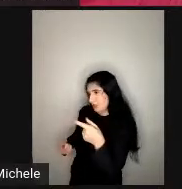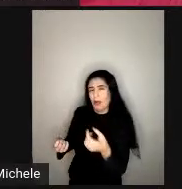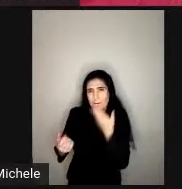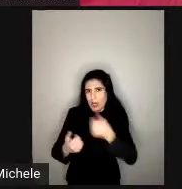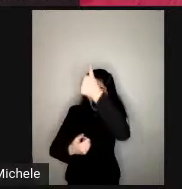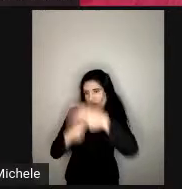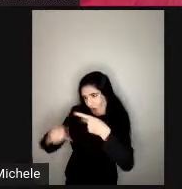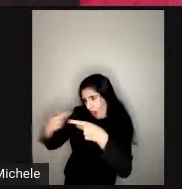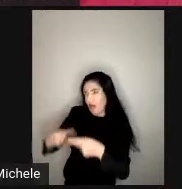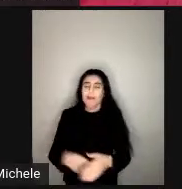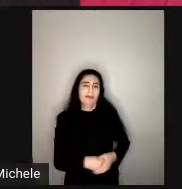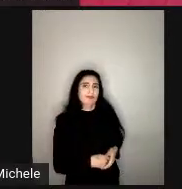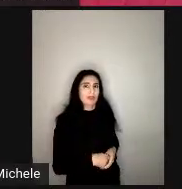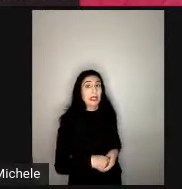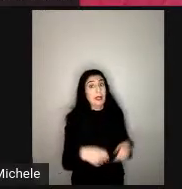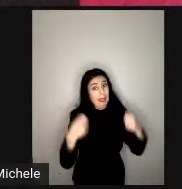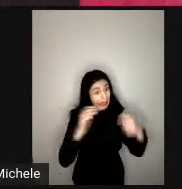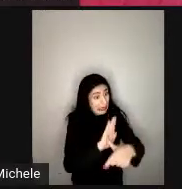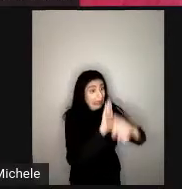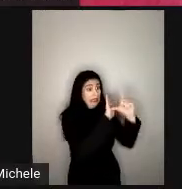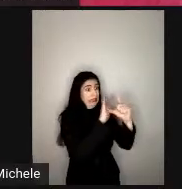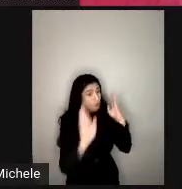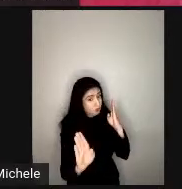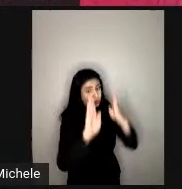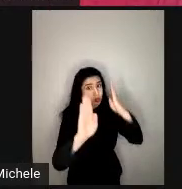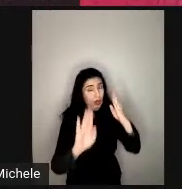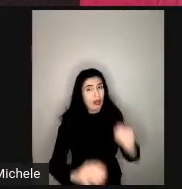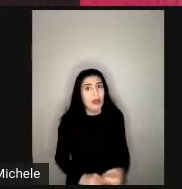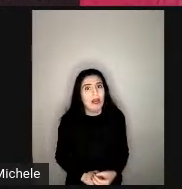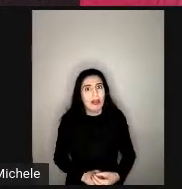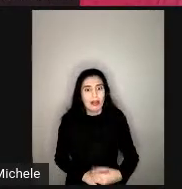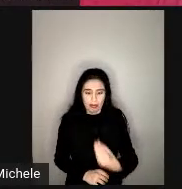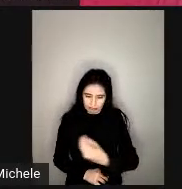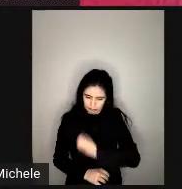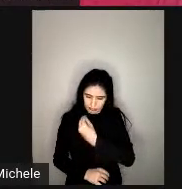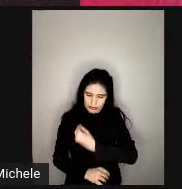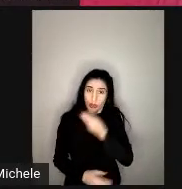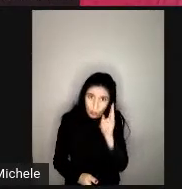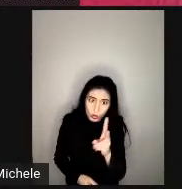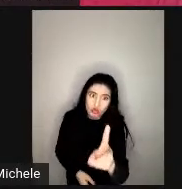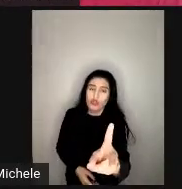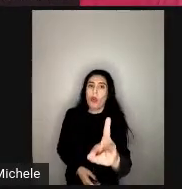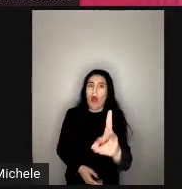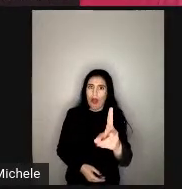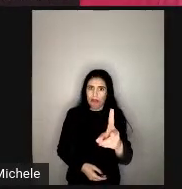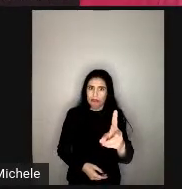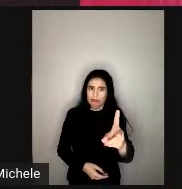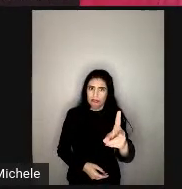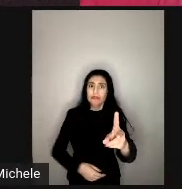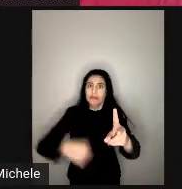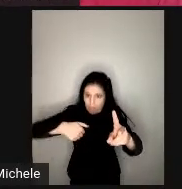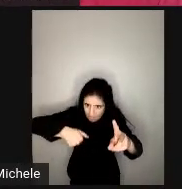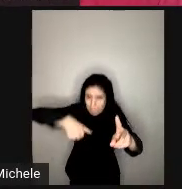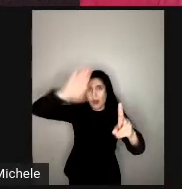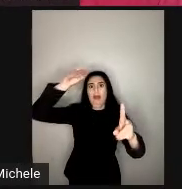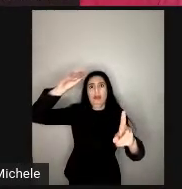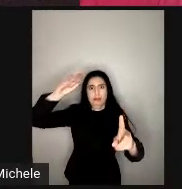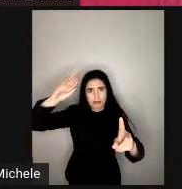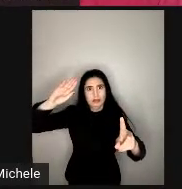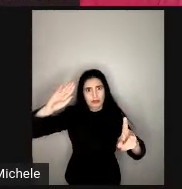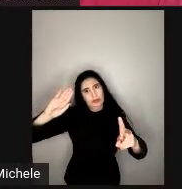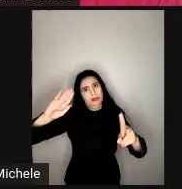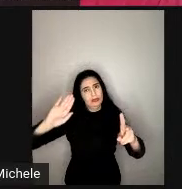cedo, né, as chances de você sobreviver a isso são muito maiores, né? Então, assim, se